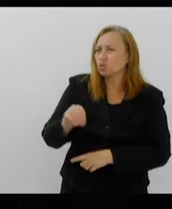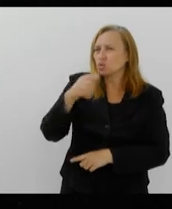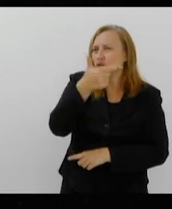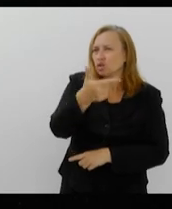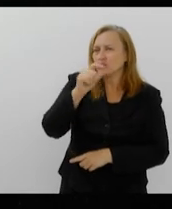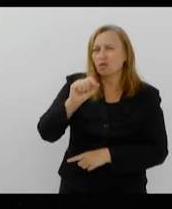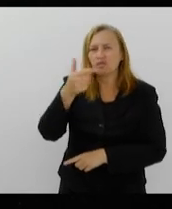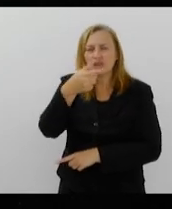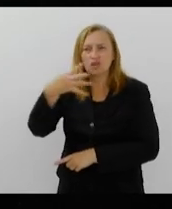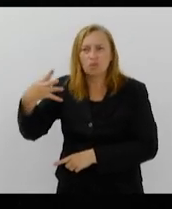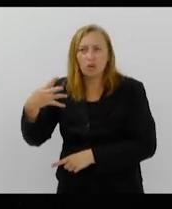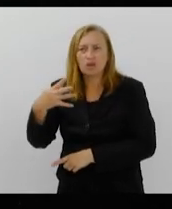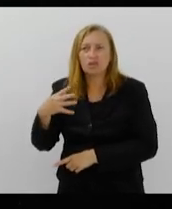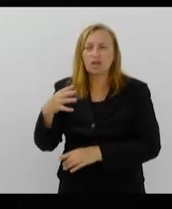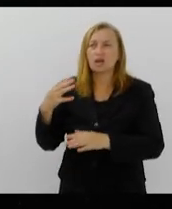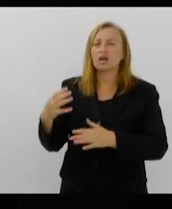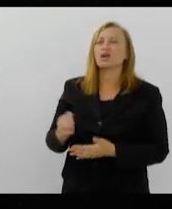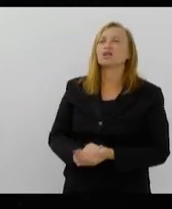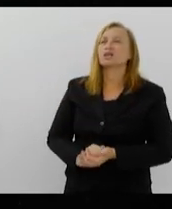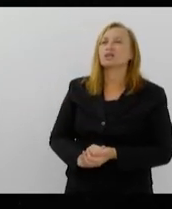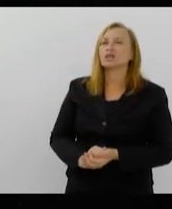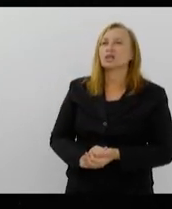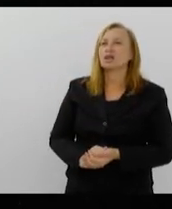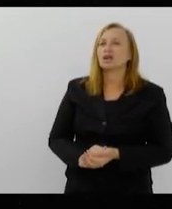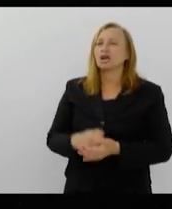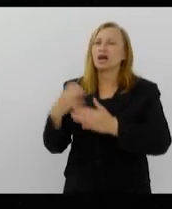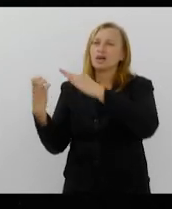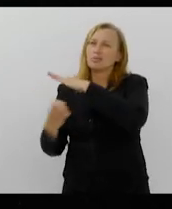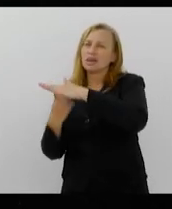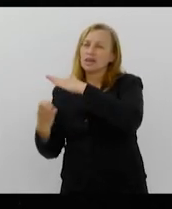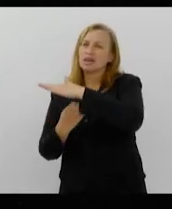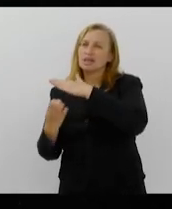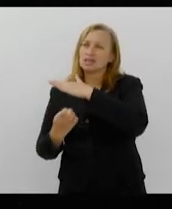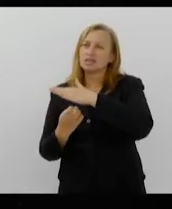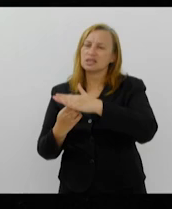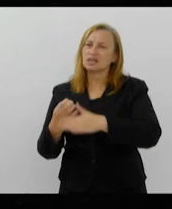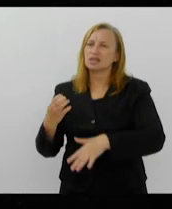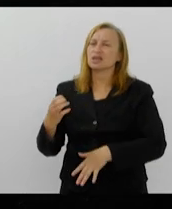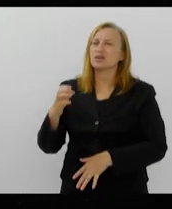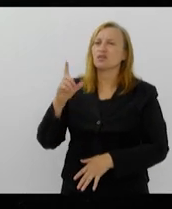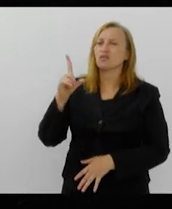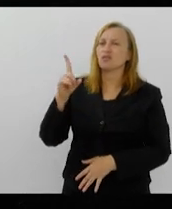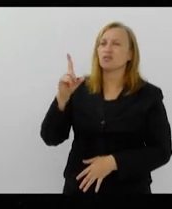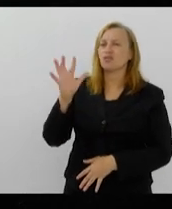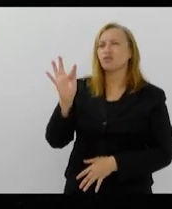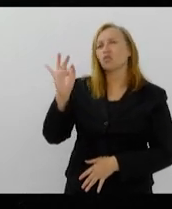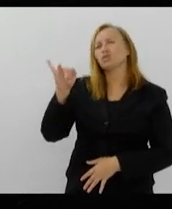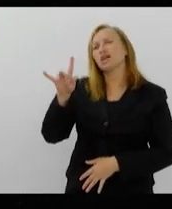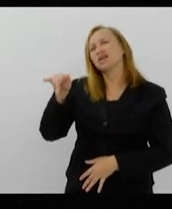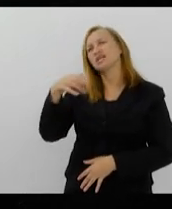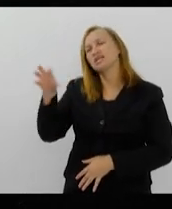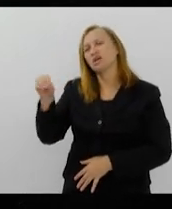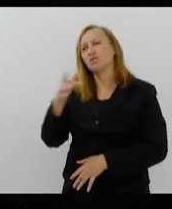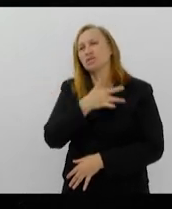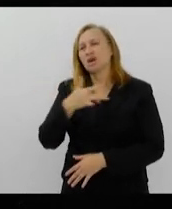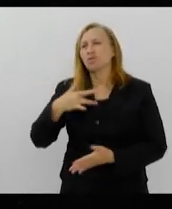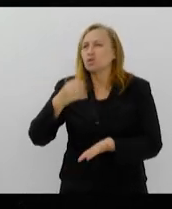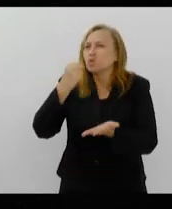2024, a Fundação Saúde, essa mesma fundação que